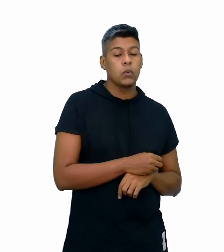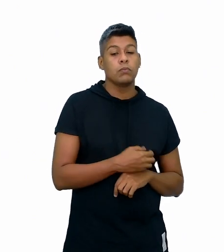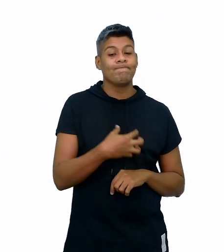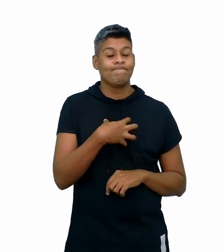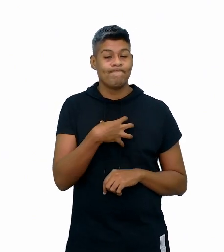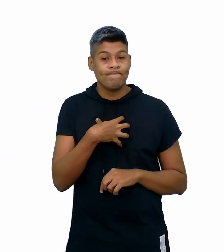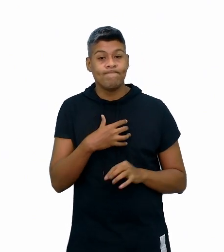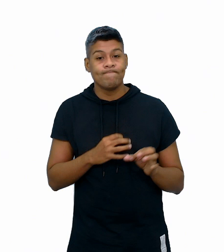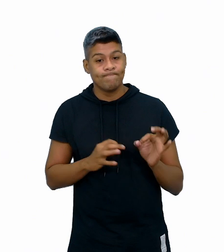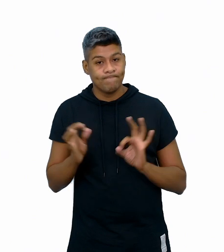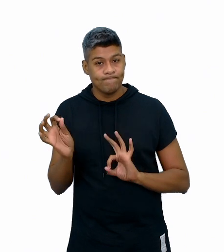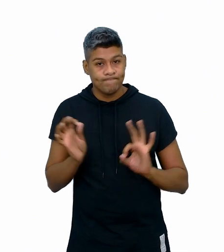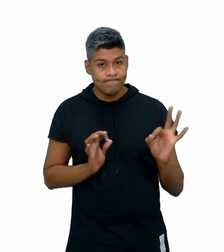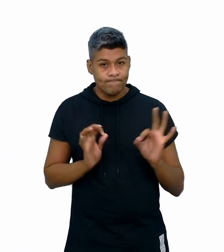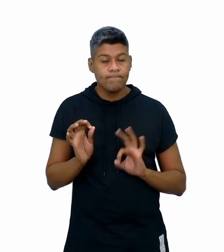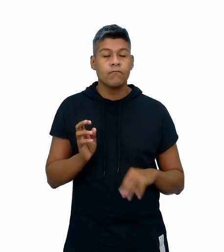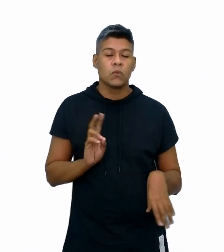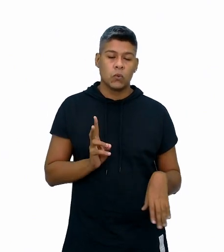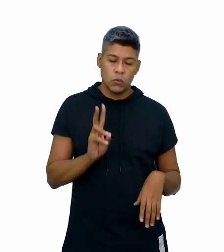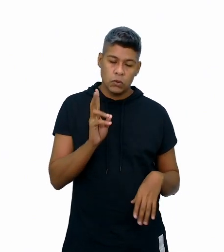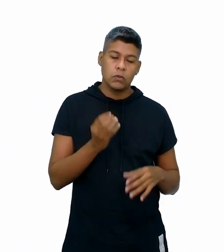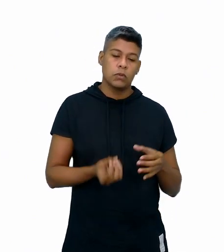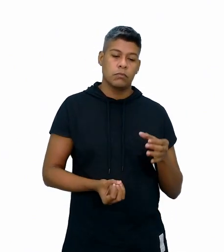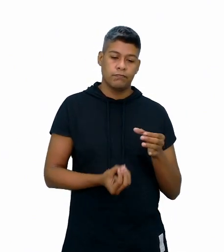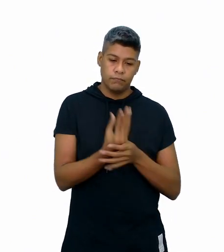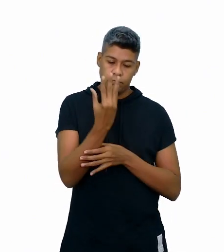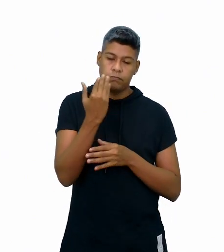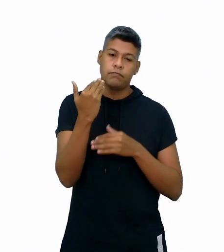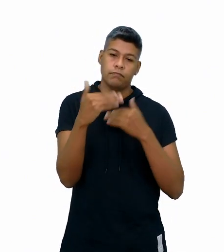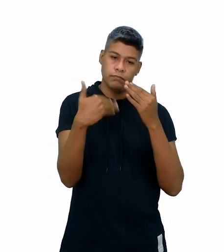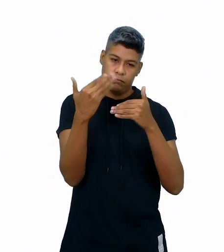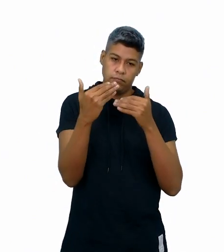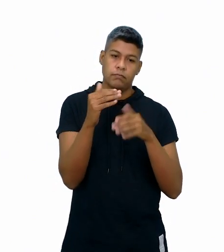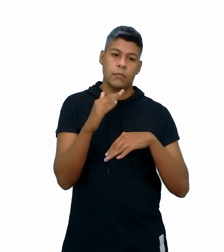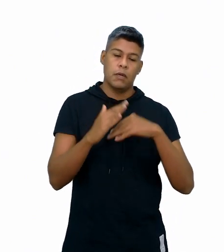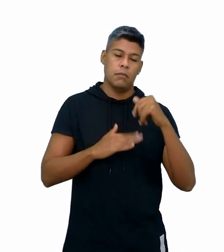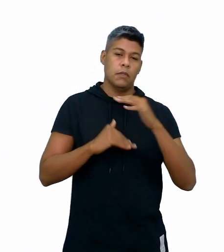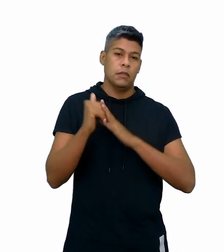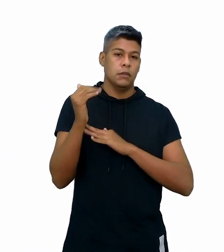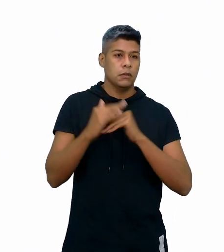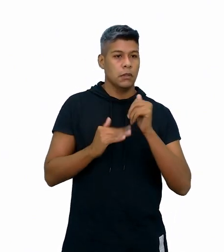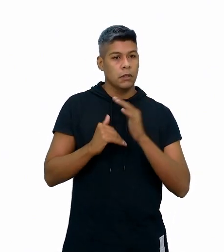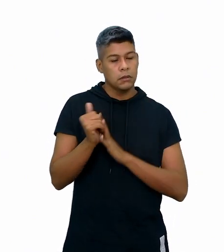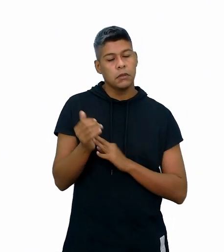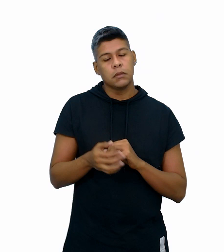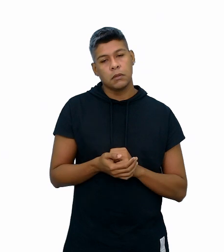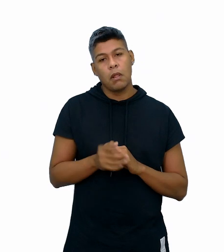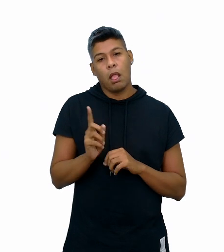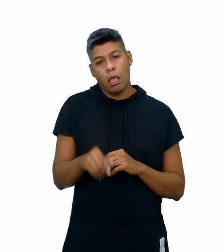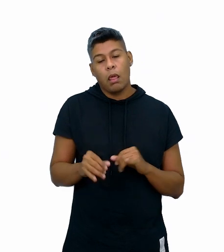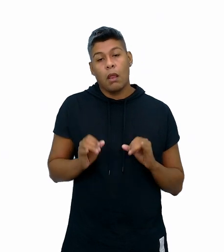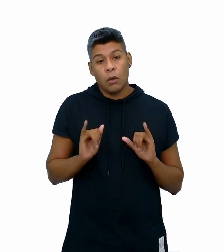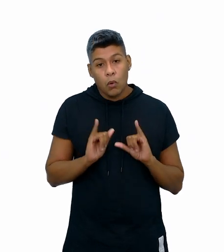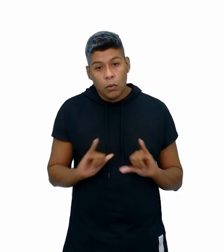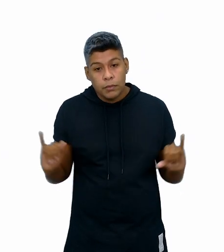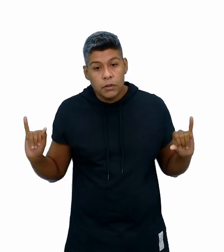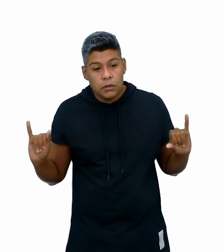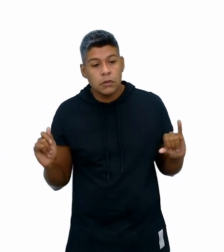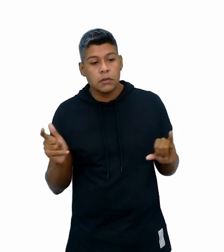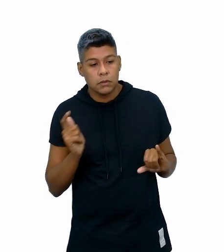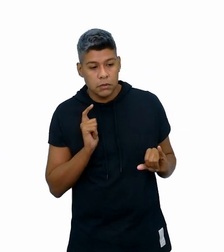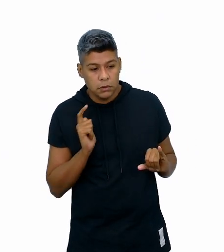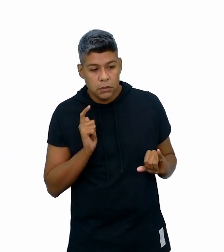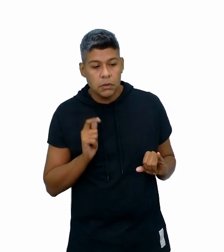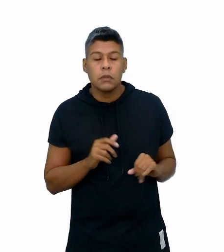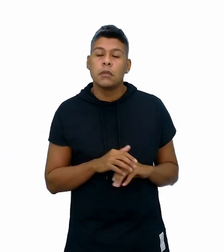maneira articulada, contribua para o desenvolvimento dessa habilidade, né? Então, essa situação comunicativa que está em